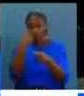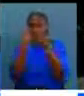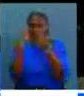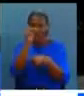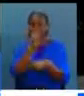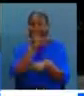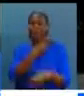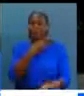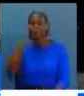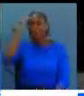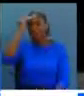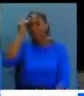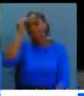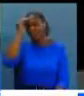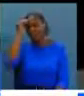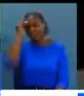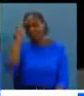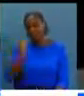cantando a morna saudade.